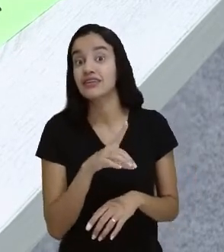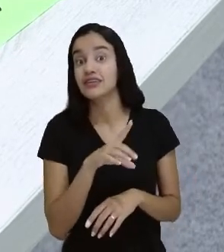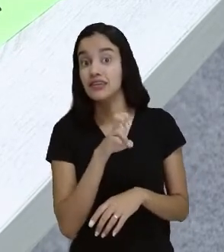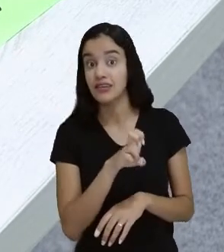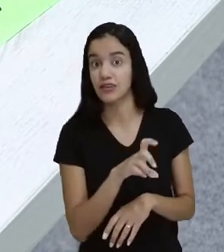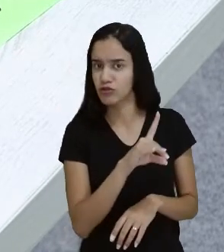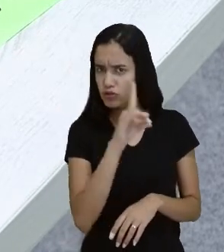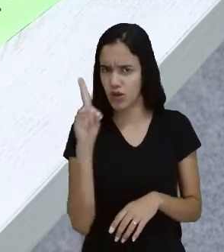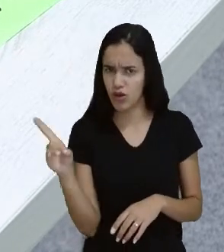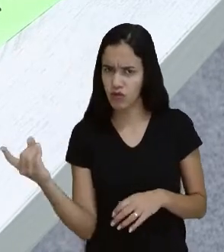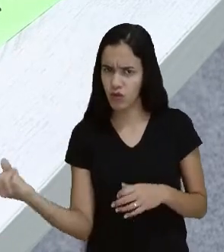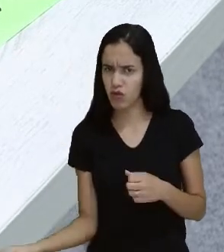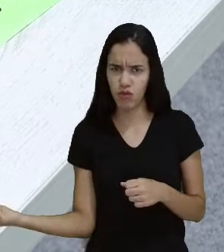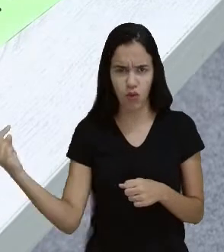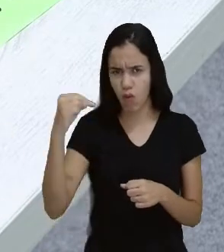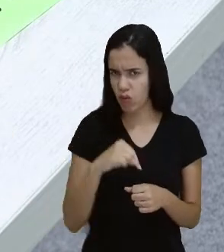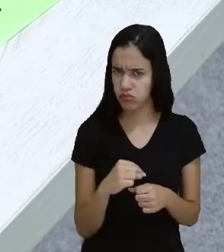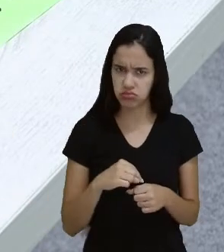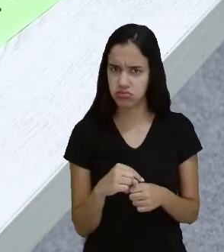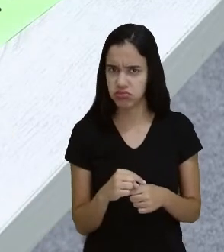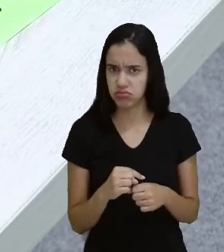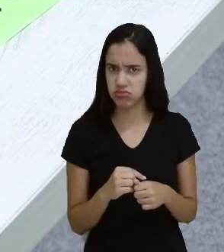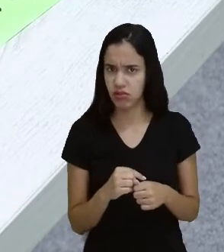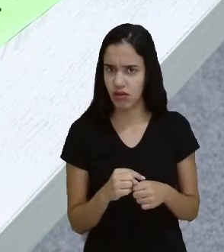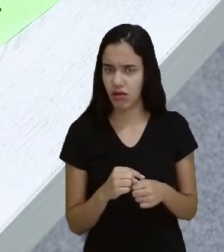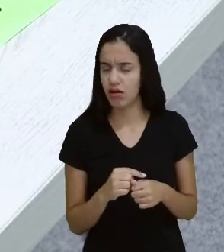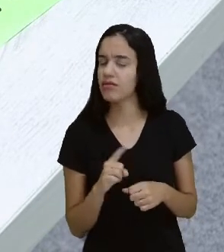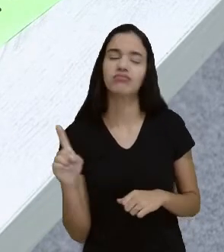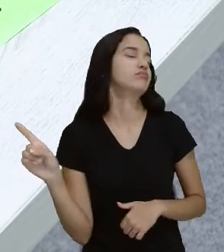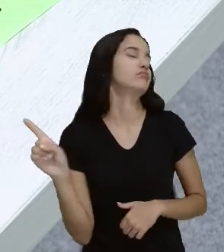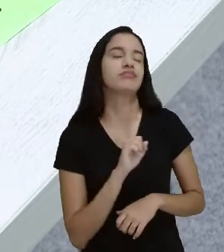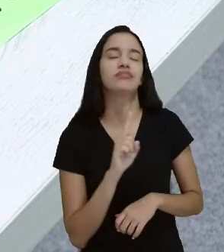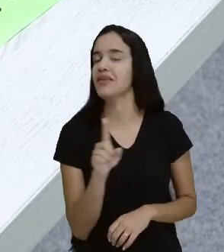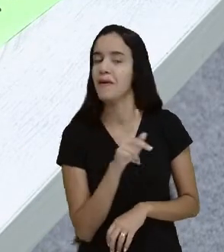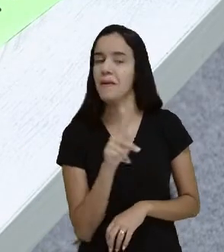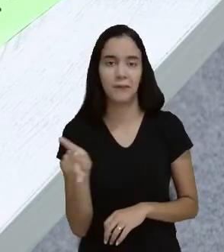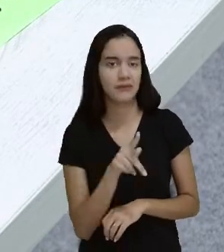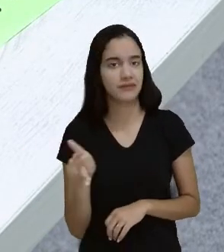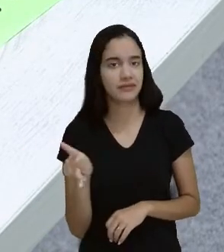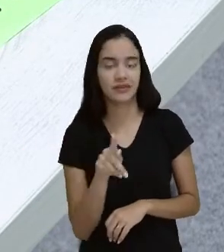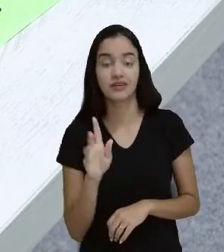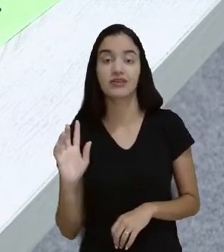vou voltar para o número 5, é isso no calendário? Não, professora